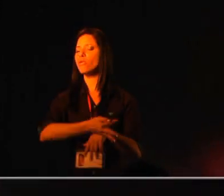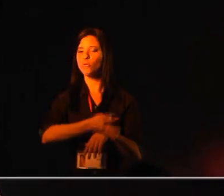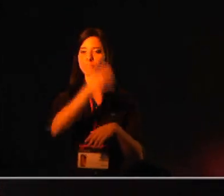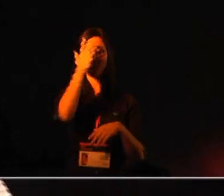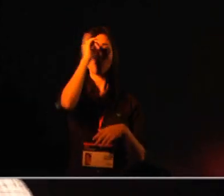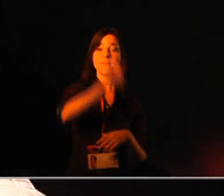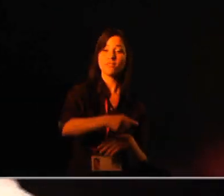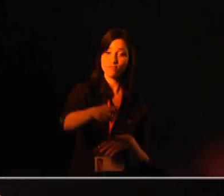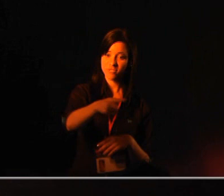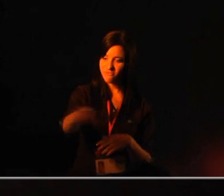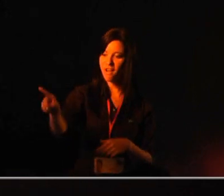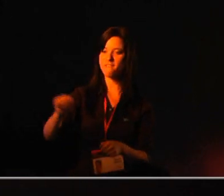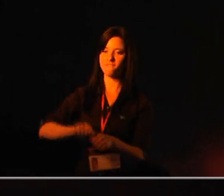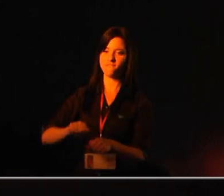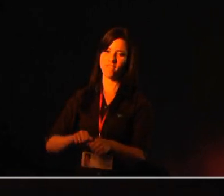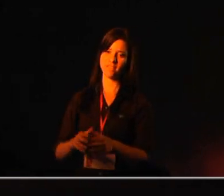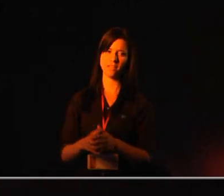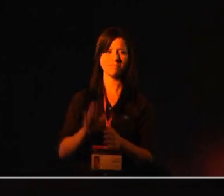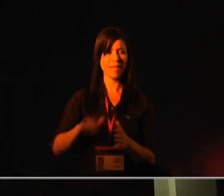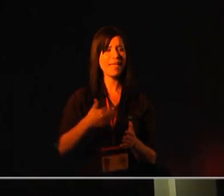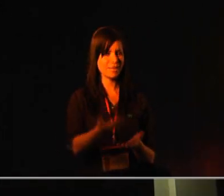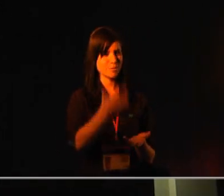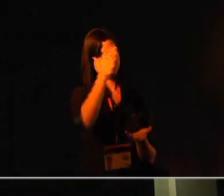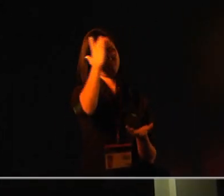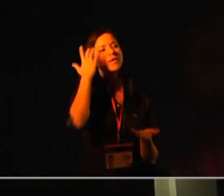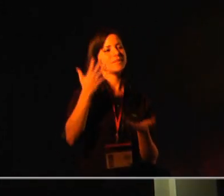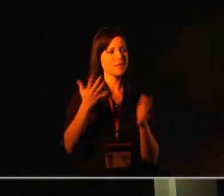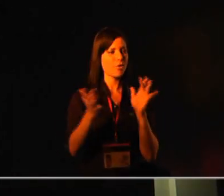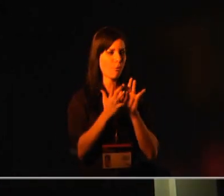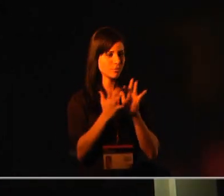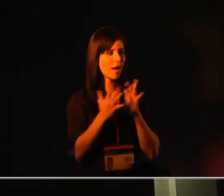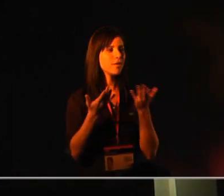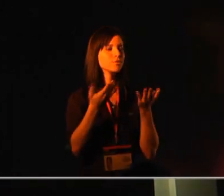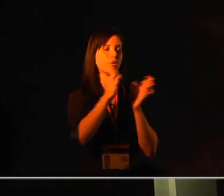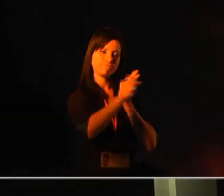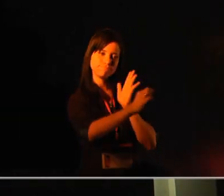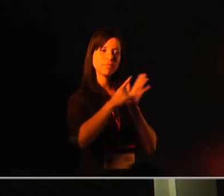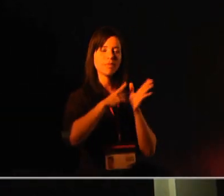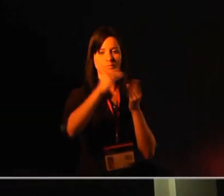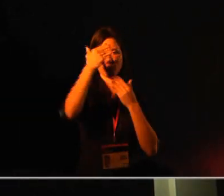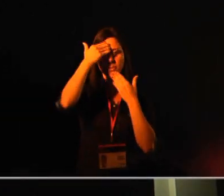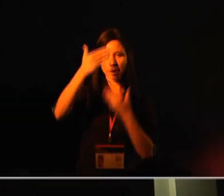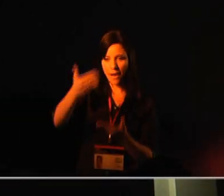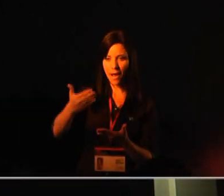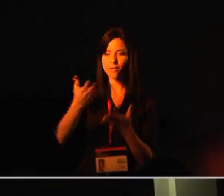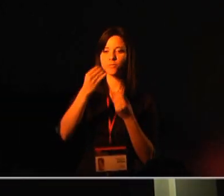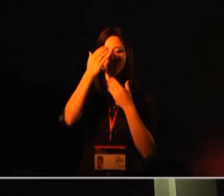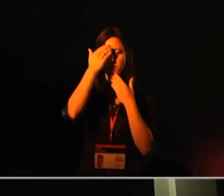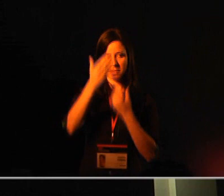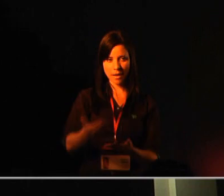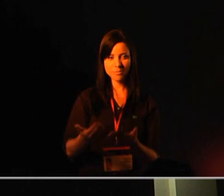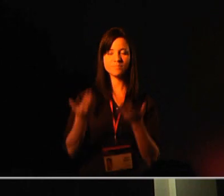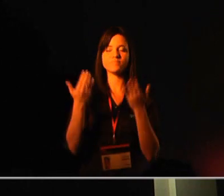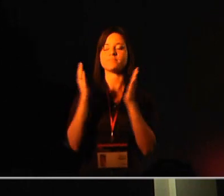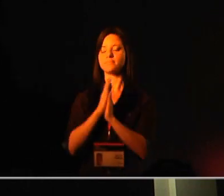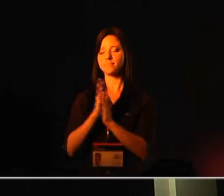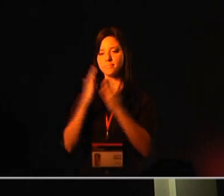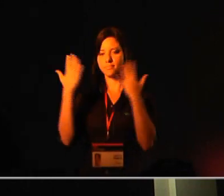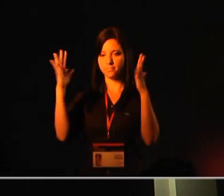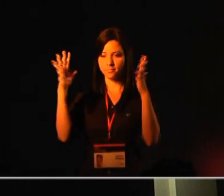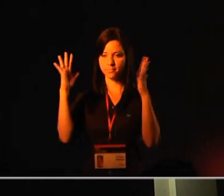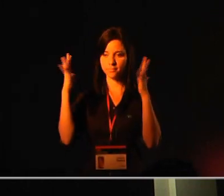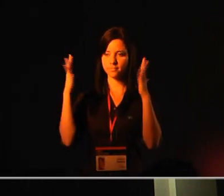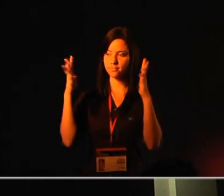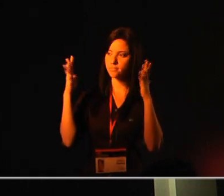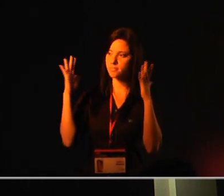E aí surgiu. É isso, pessoal. Quem quiser ter meus contatos aí, muito obrigado. Viva a criatividade. Até